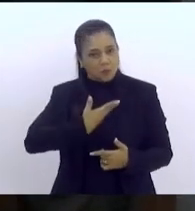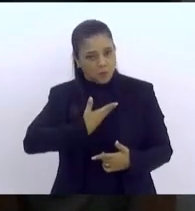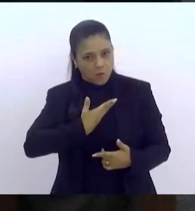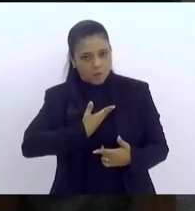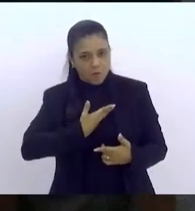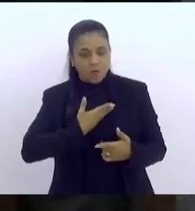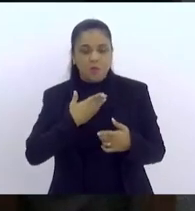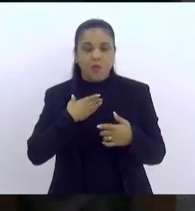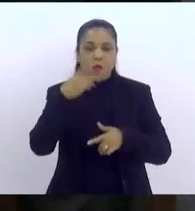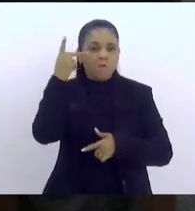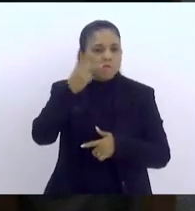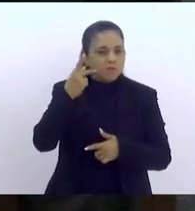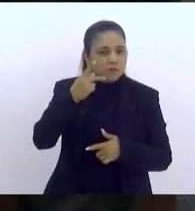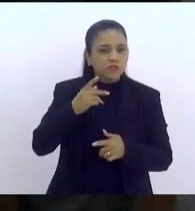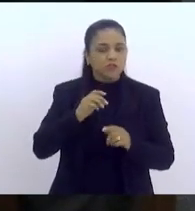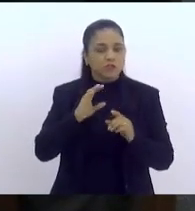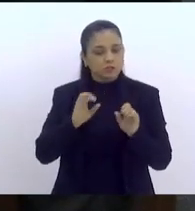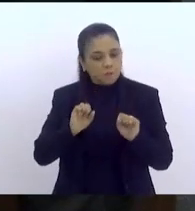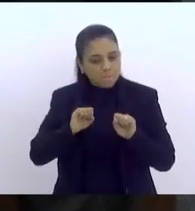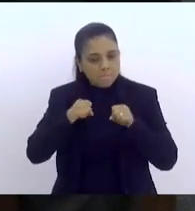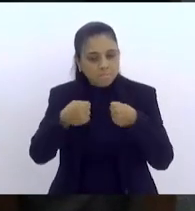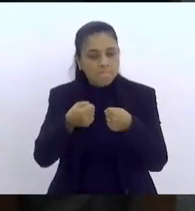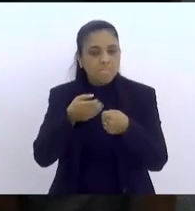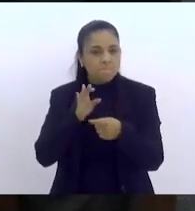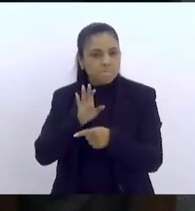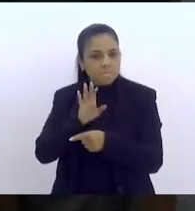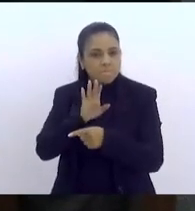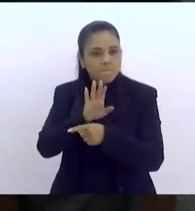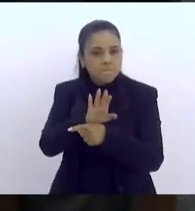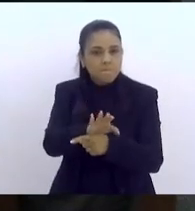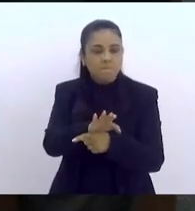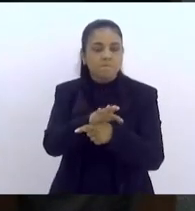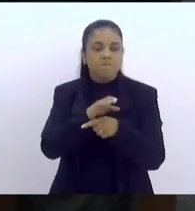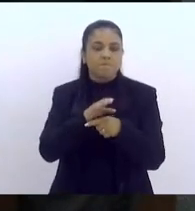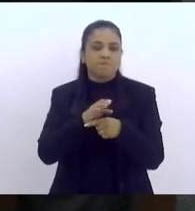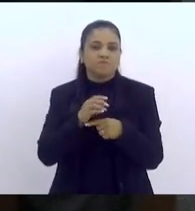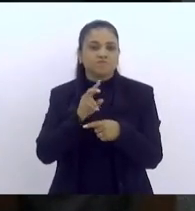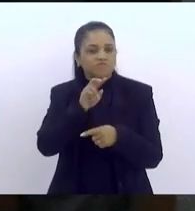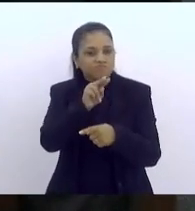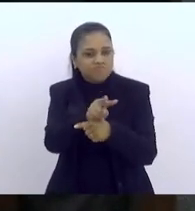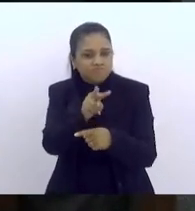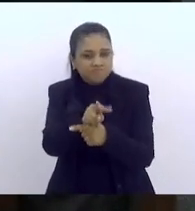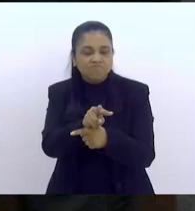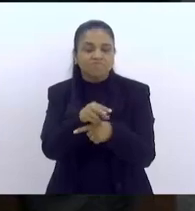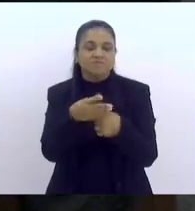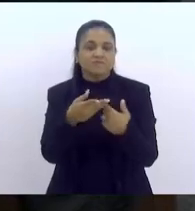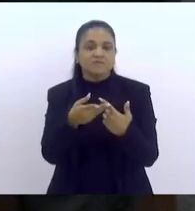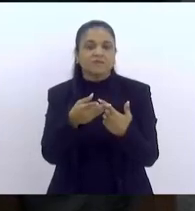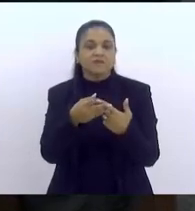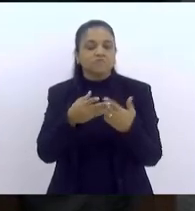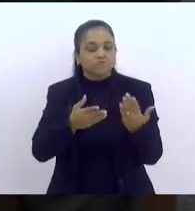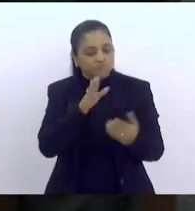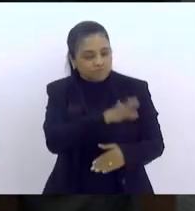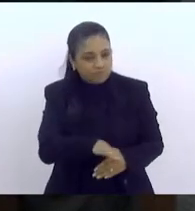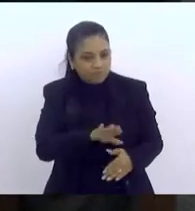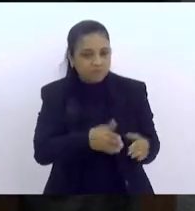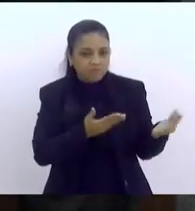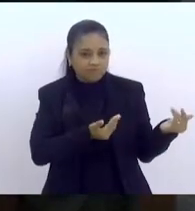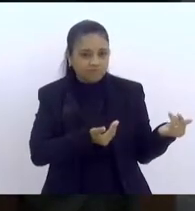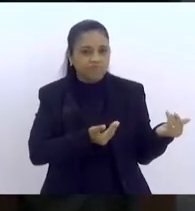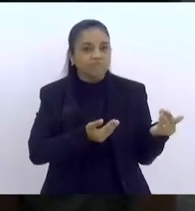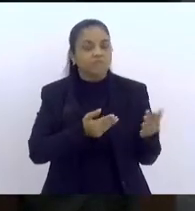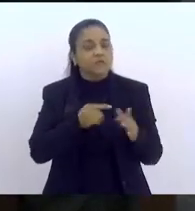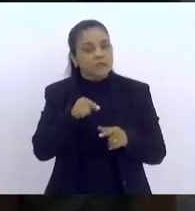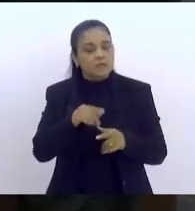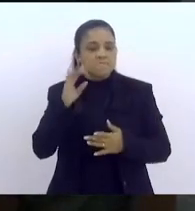proteção, valorização da criança e do adolescente, ela prevaleça, que ela possa ser realmente prioridade